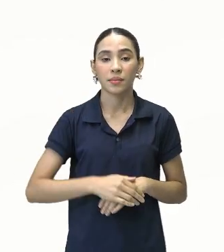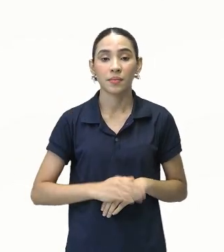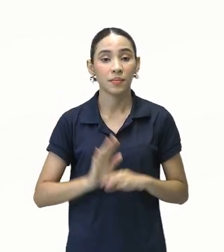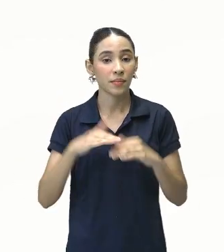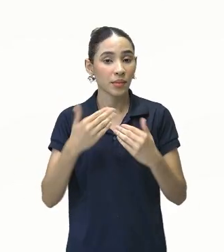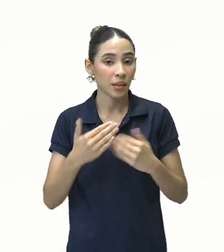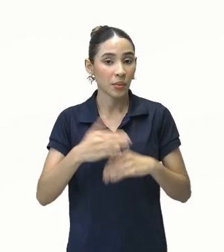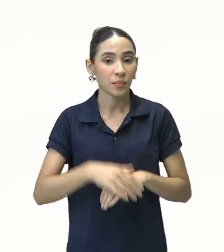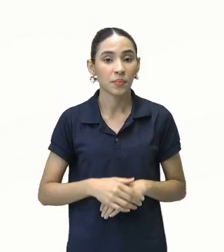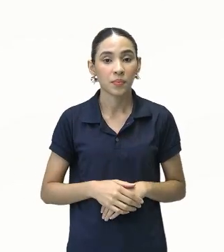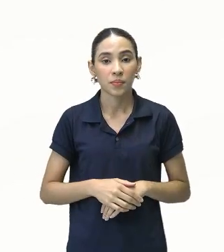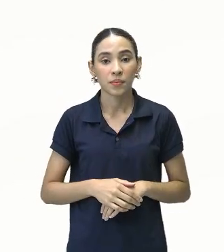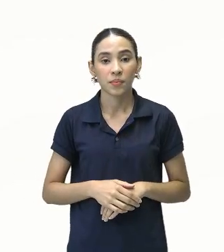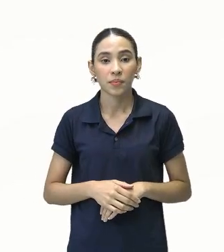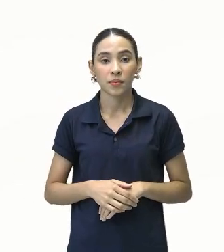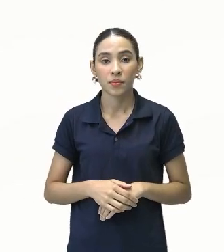nosso